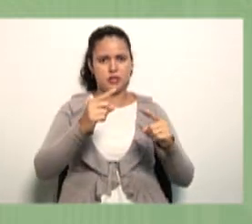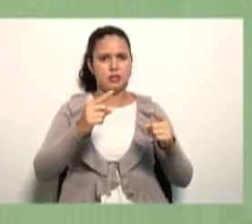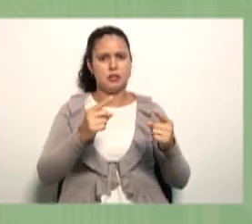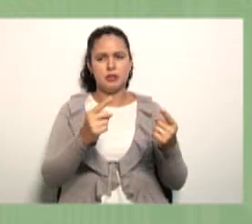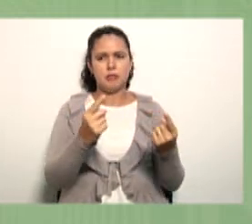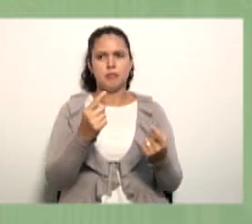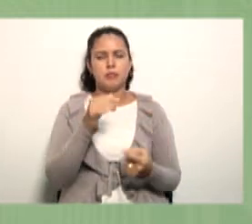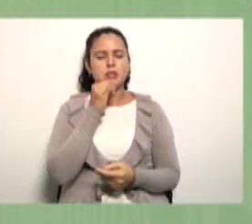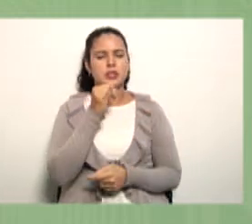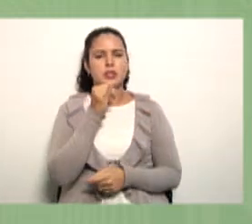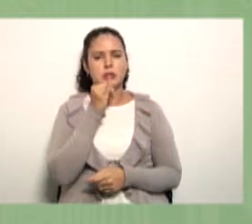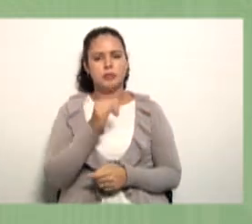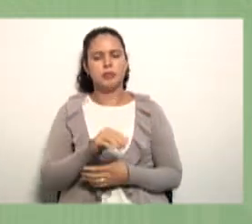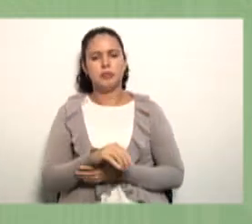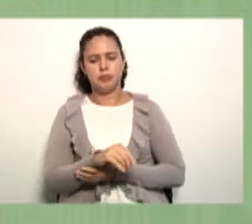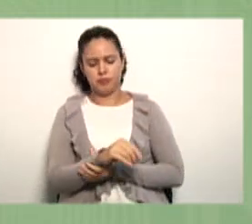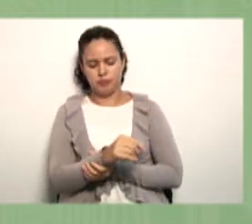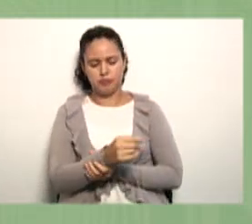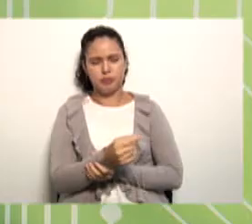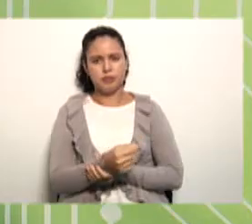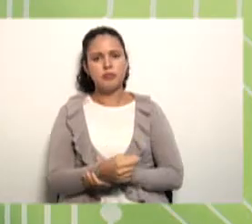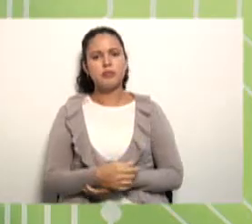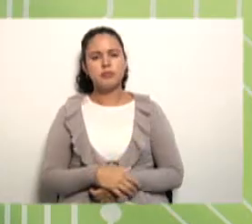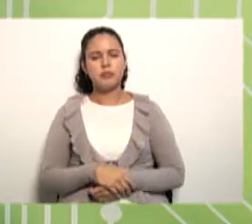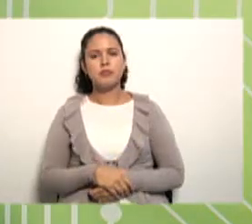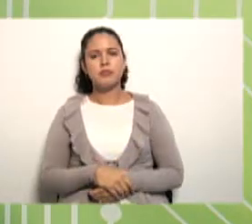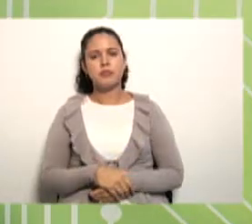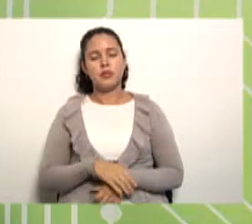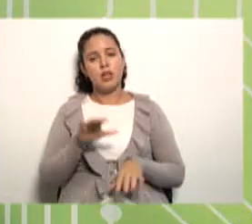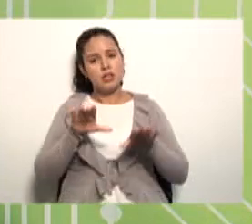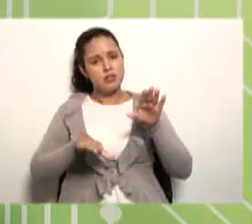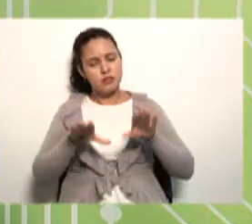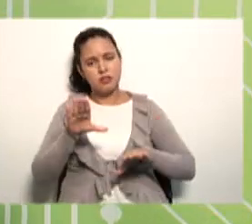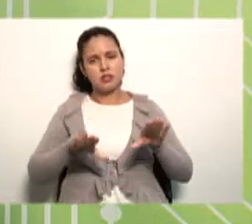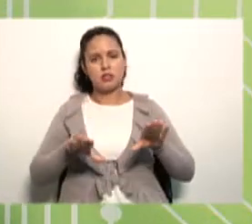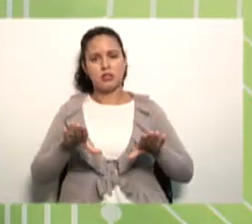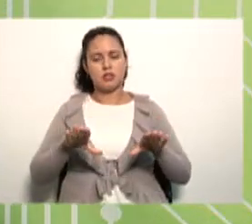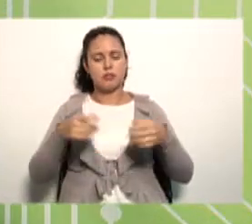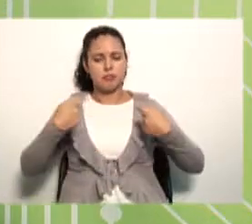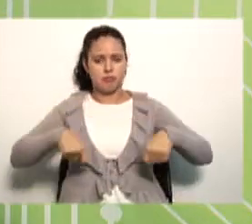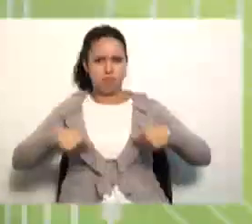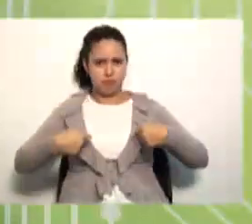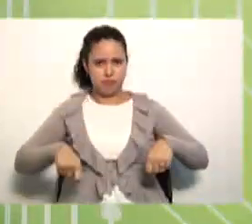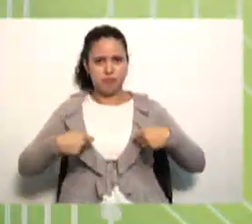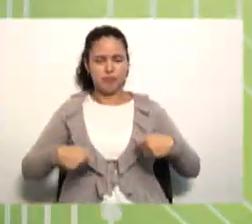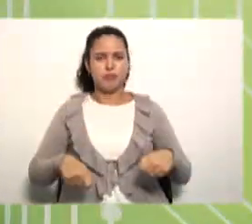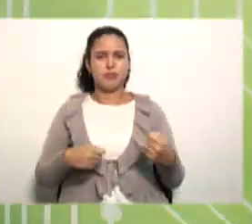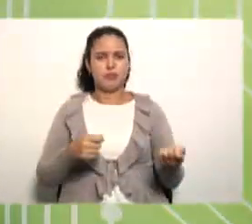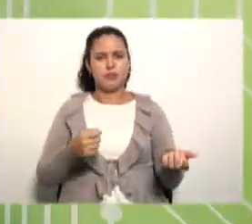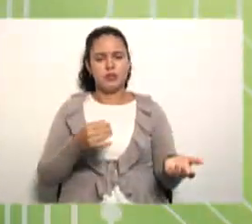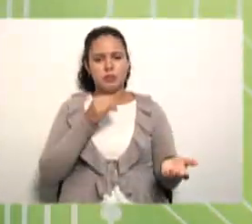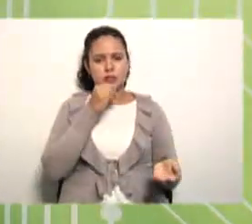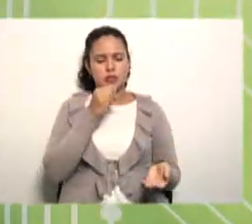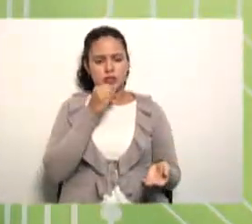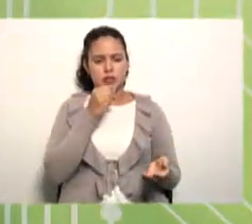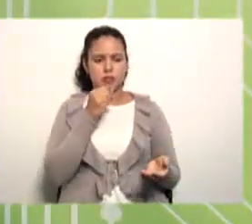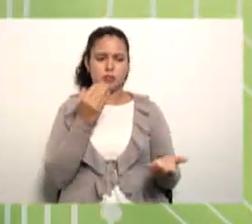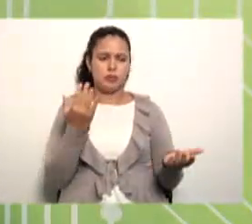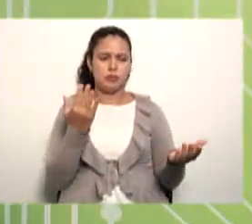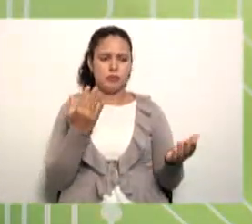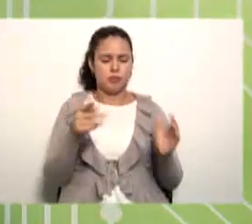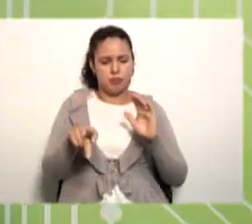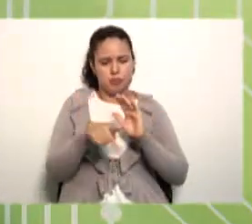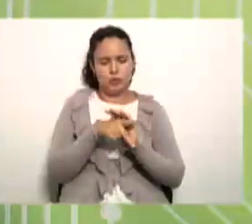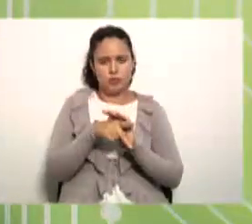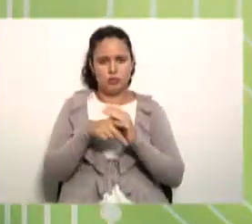são esses bens. Por exemplo, às vezes você tem necessidades que vão ser satisfeitas quando você compra a sua casa e você tem